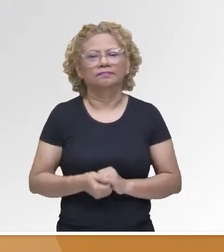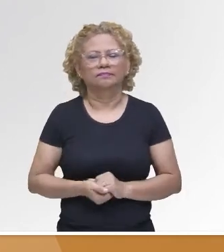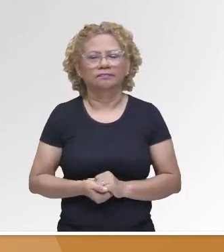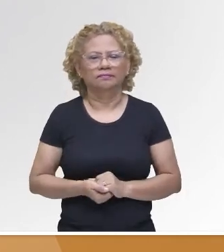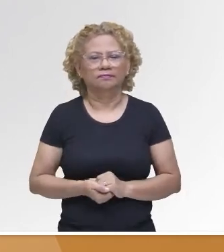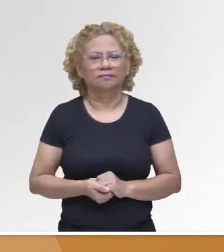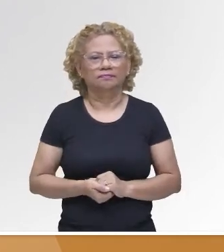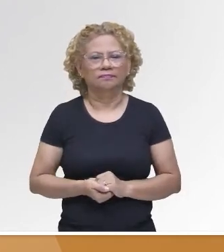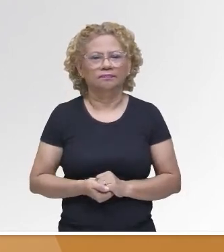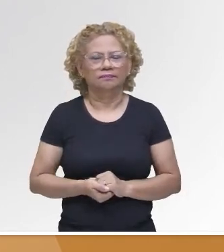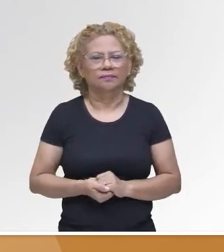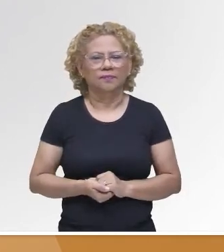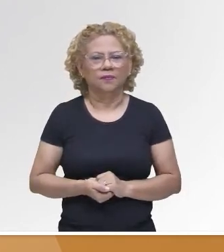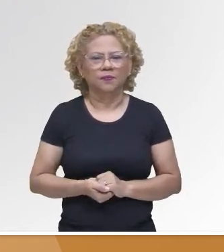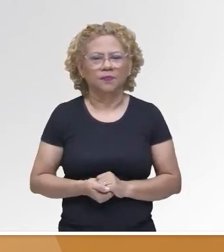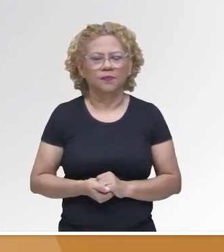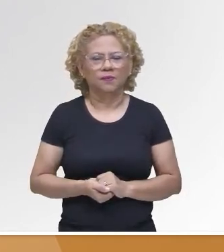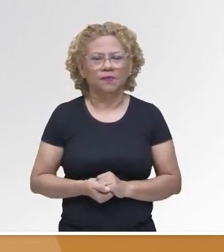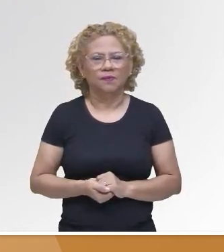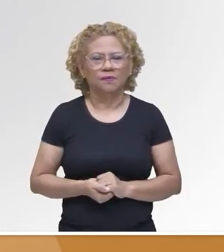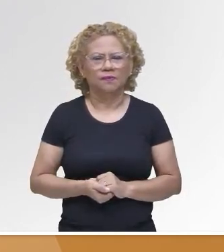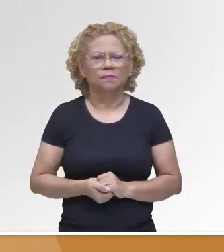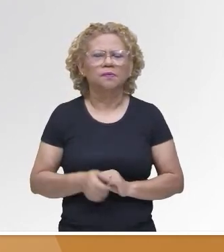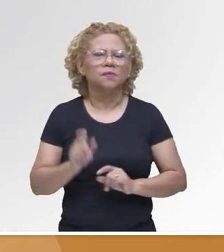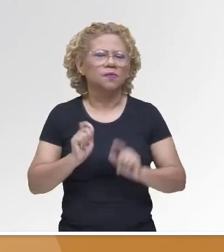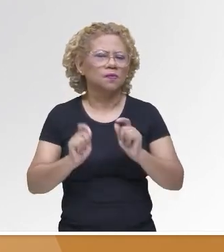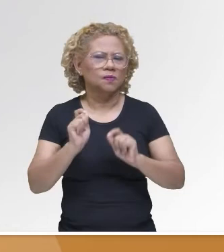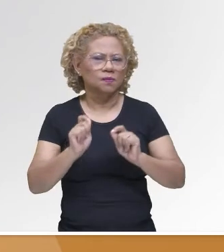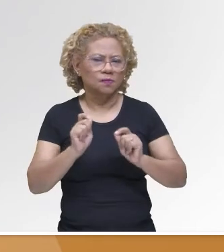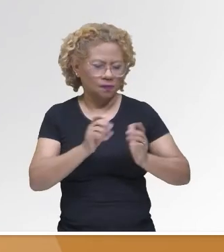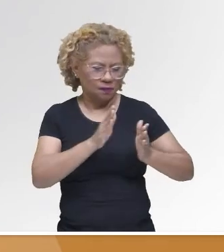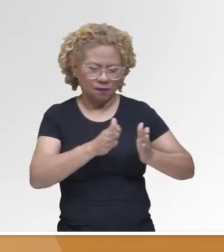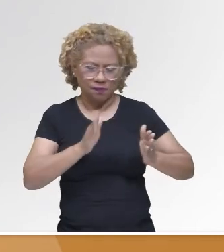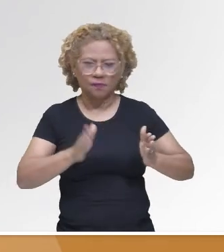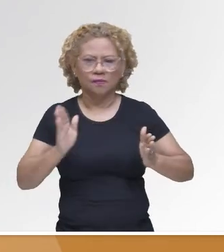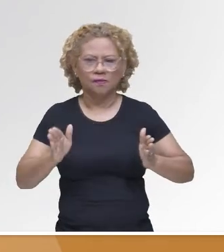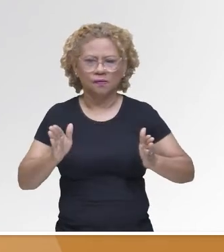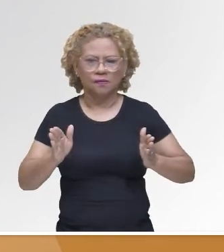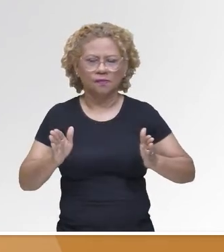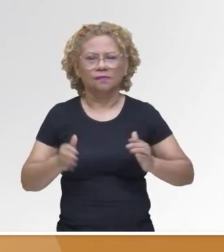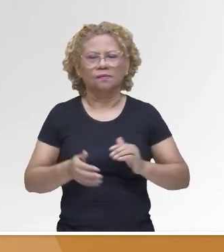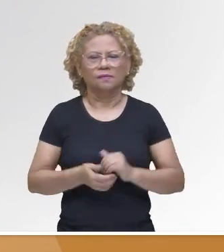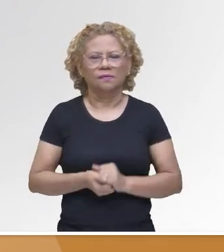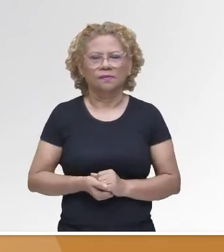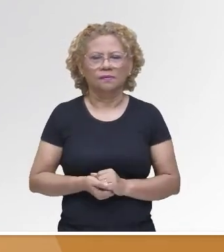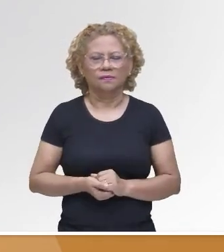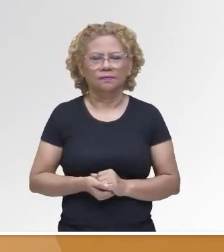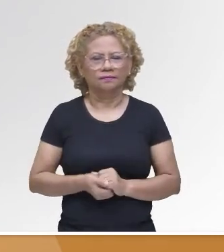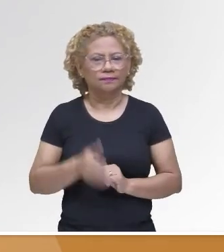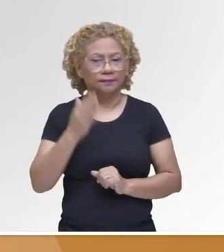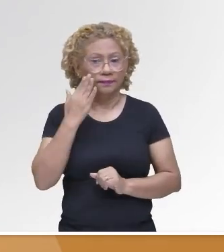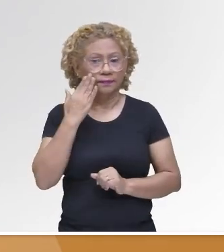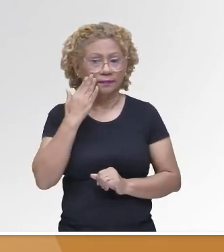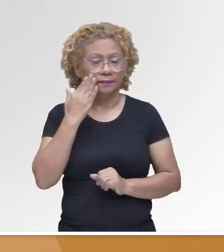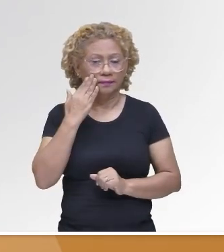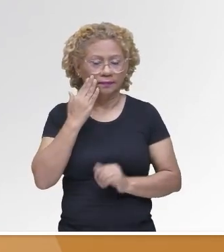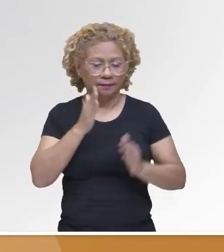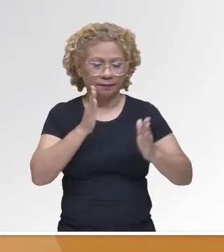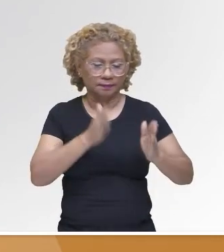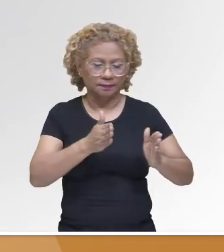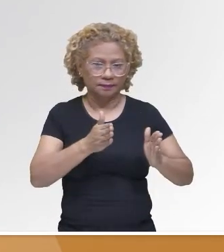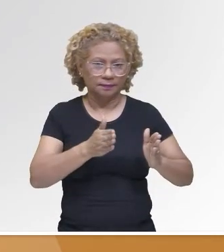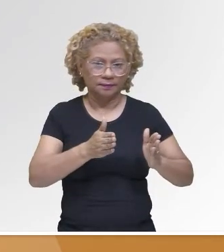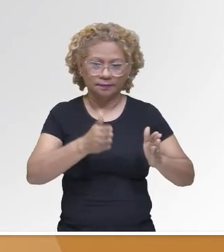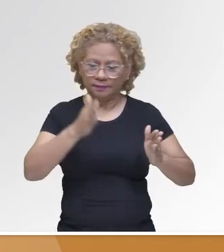Então, que etapas são essas? Eis a questão, né? E a gente vai ver agora aqui, então, que etapas são essas.